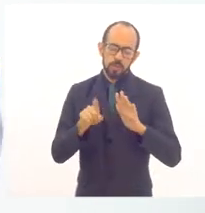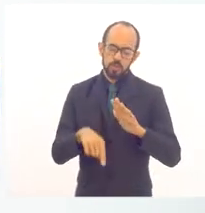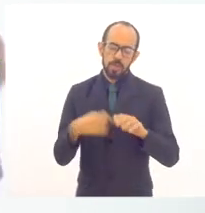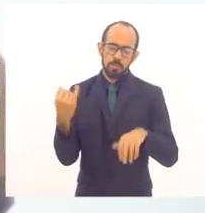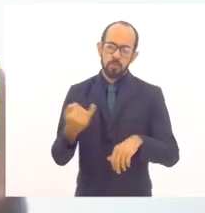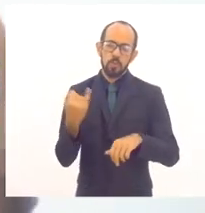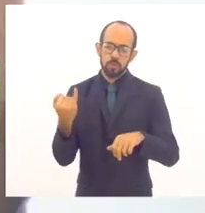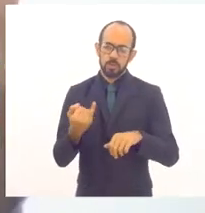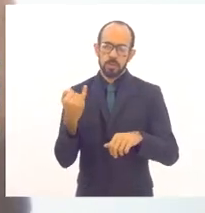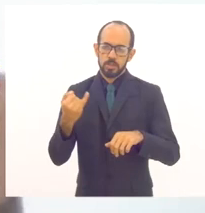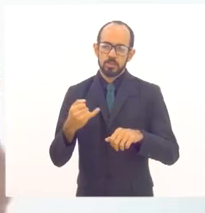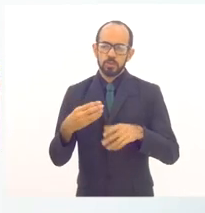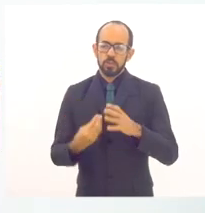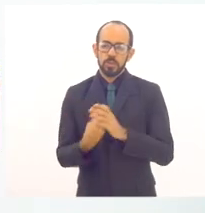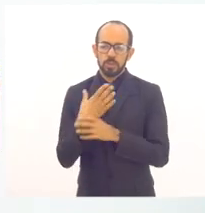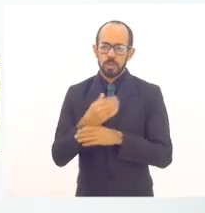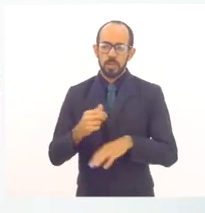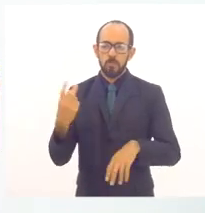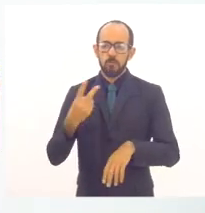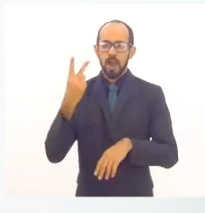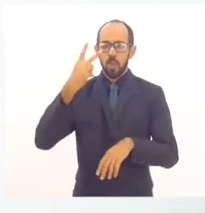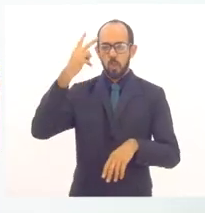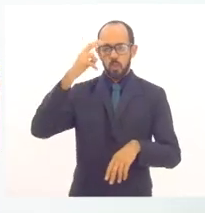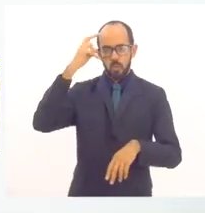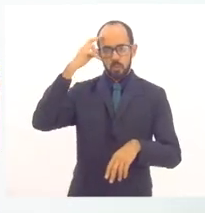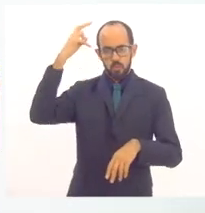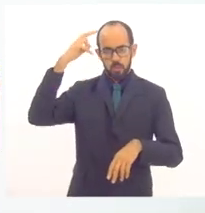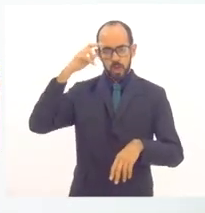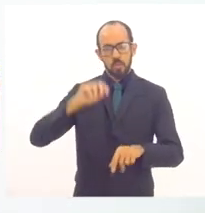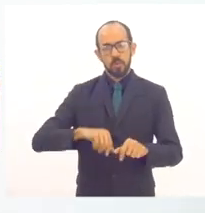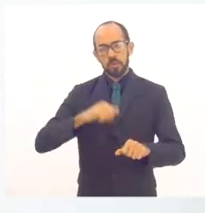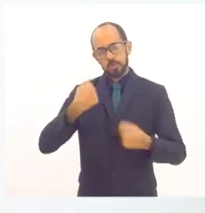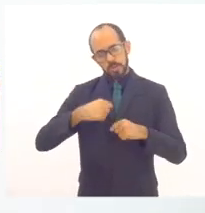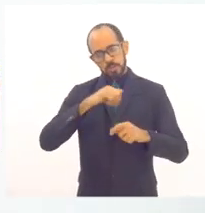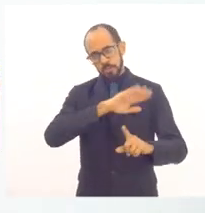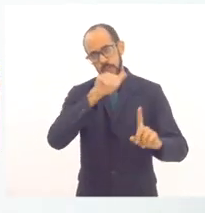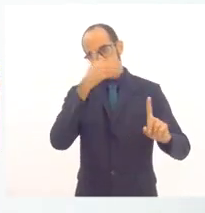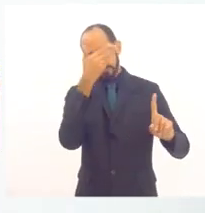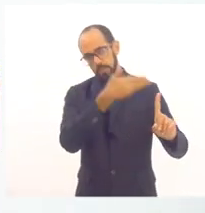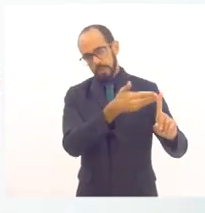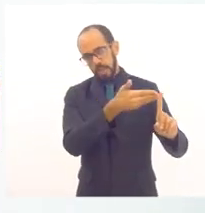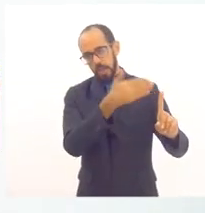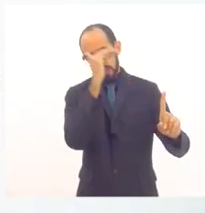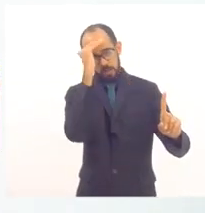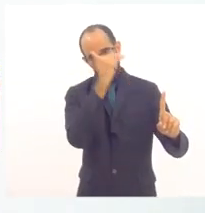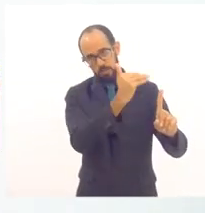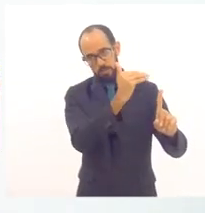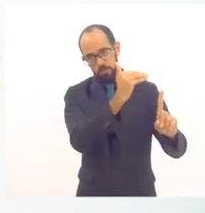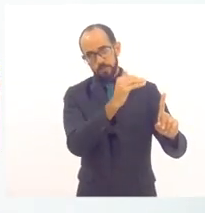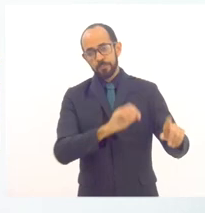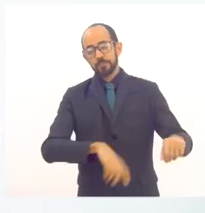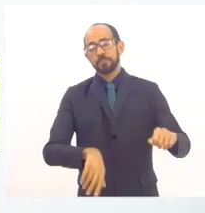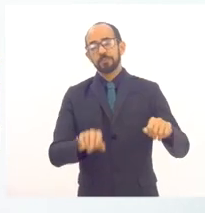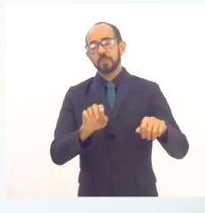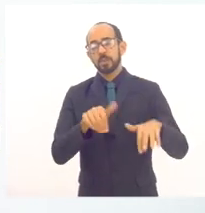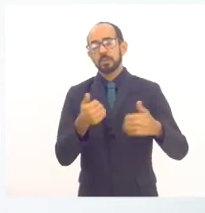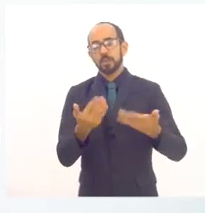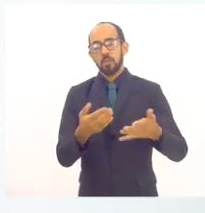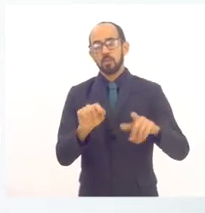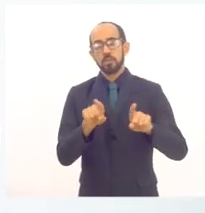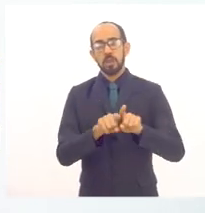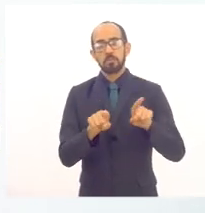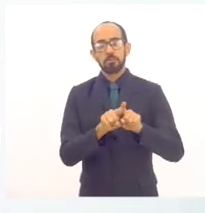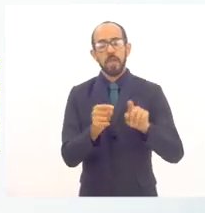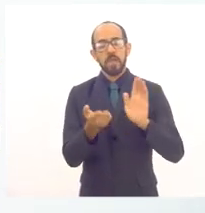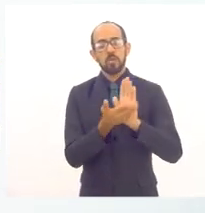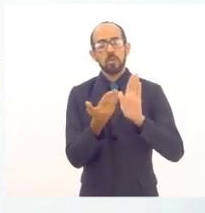enriquece a capoeira e precisa ser respeitada. E, como prevê o dossiê da salvaguarda da capoeira, que quem não leu, eu